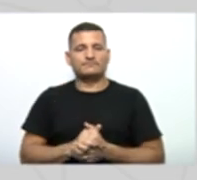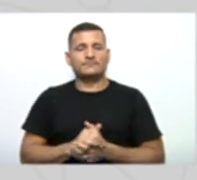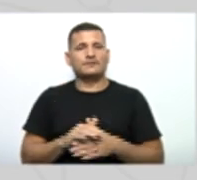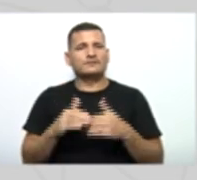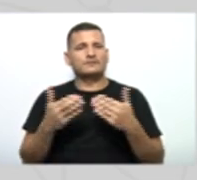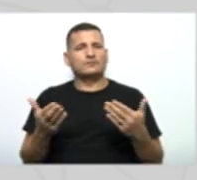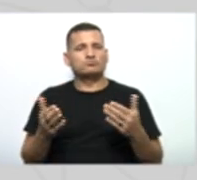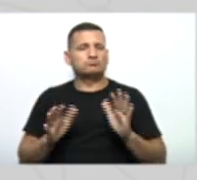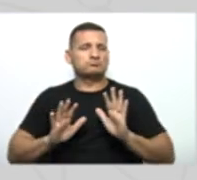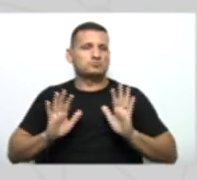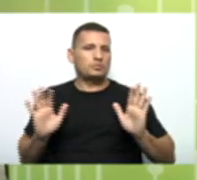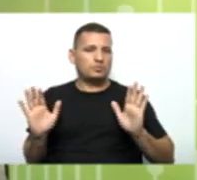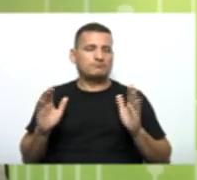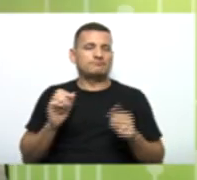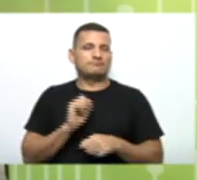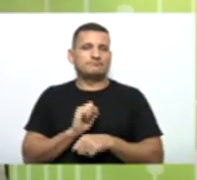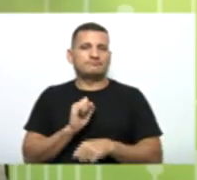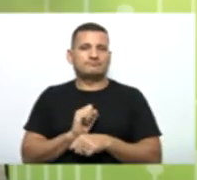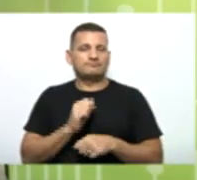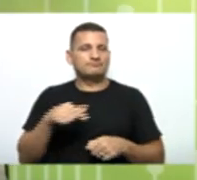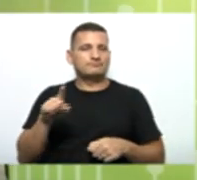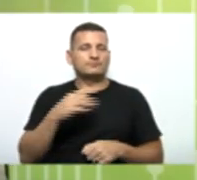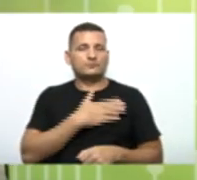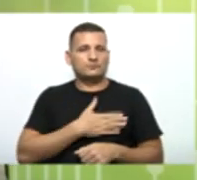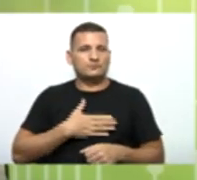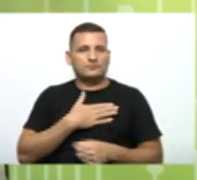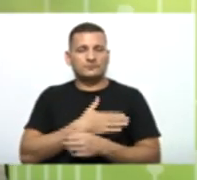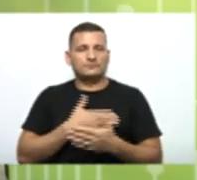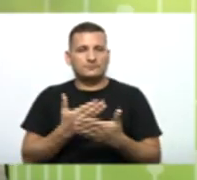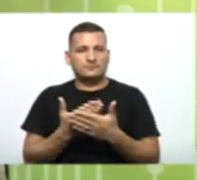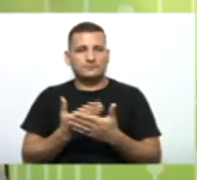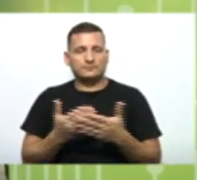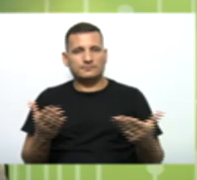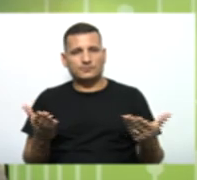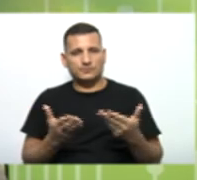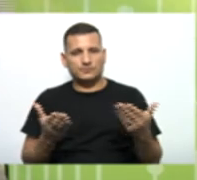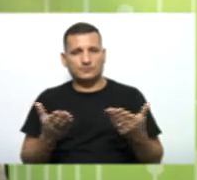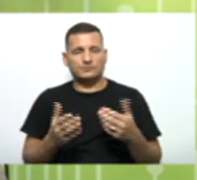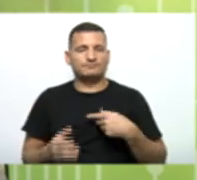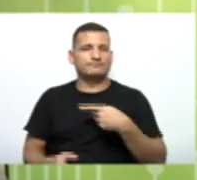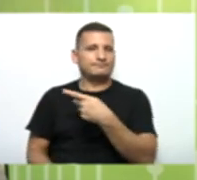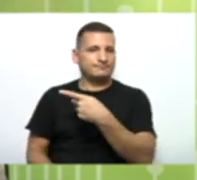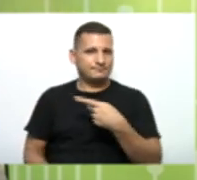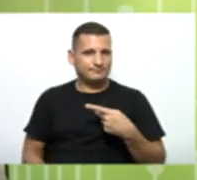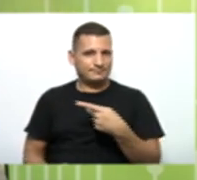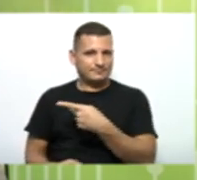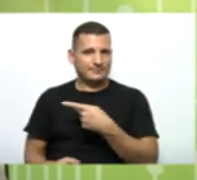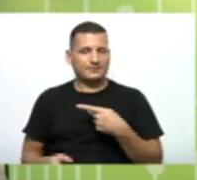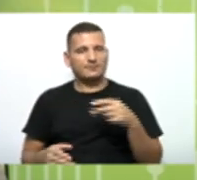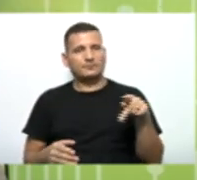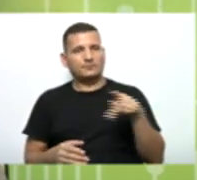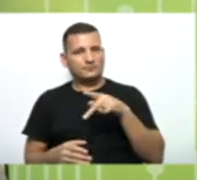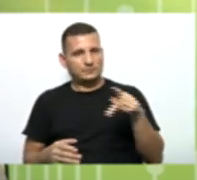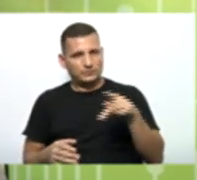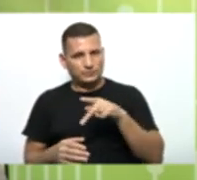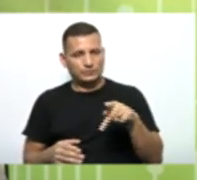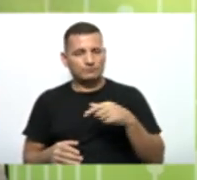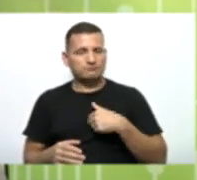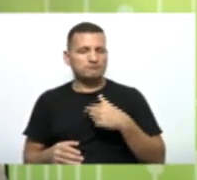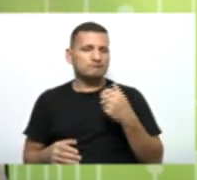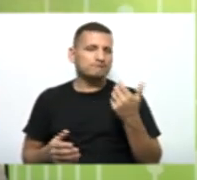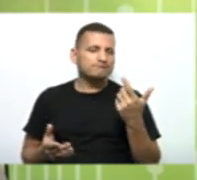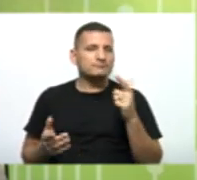que vocês tenham gostado da aula de hoje. Vocês realmente, que eu e o professor Eduardo tenhamos conseguido contribuir